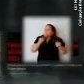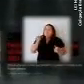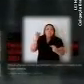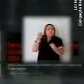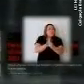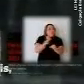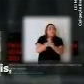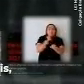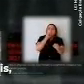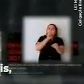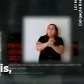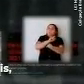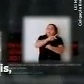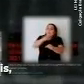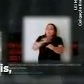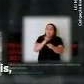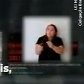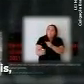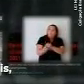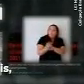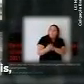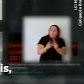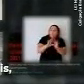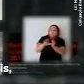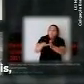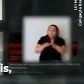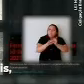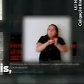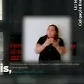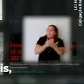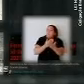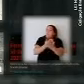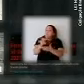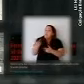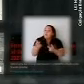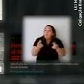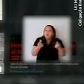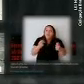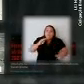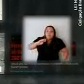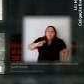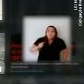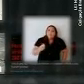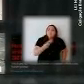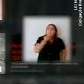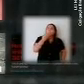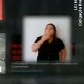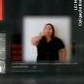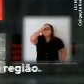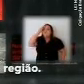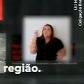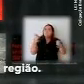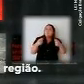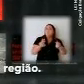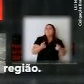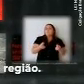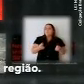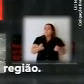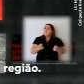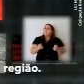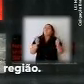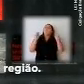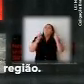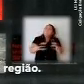paradas no país A corrupção jogou pelo ralo bilhões de reais Tirando o dinheiro de quem mais necessita E que